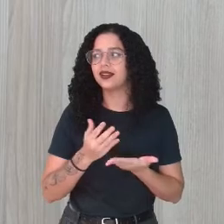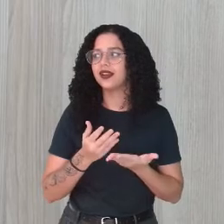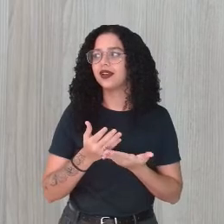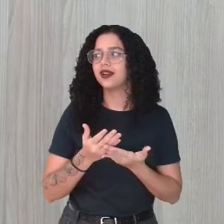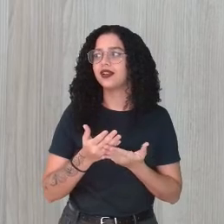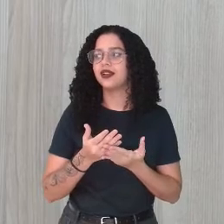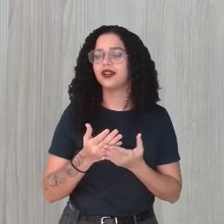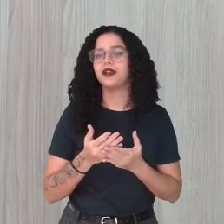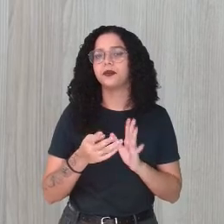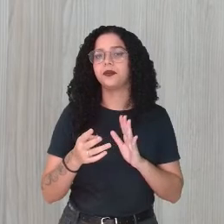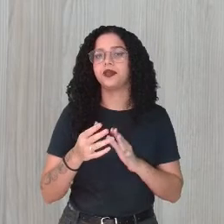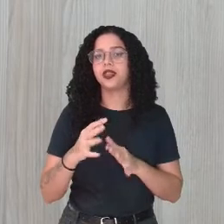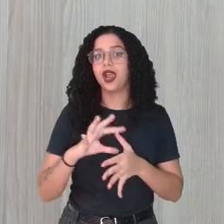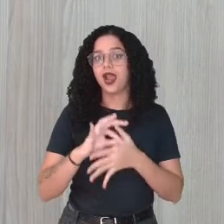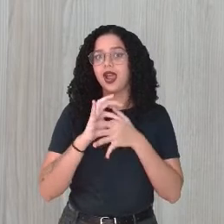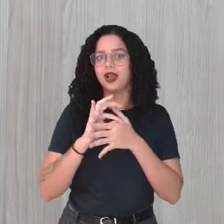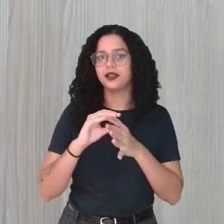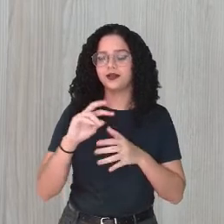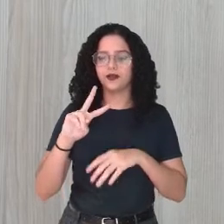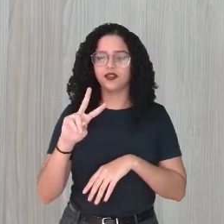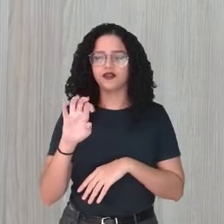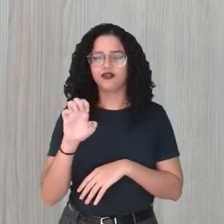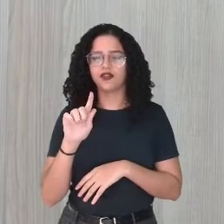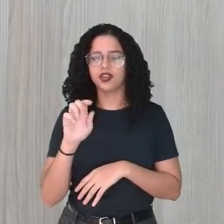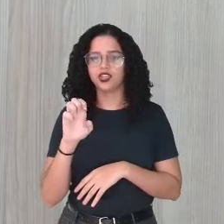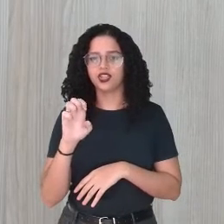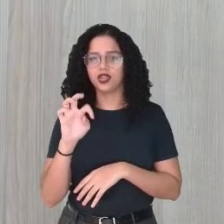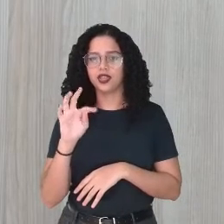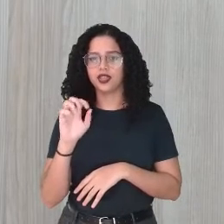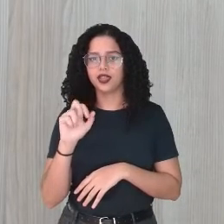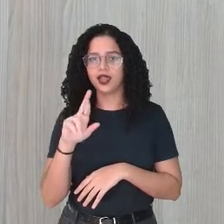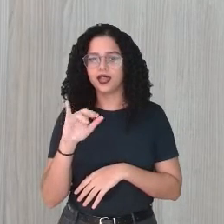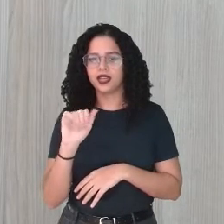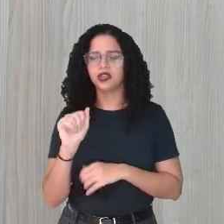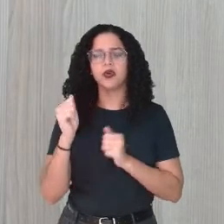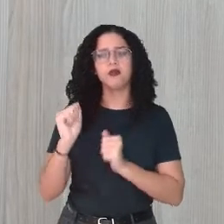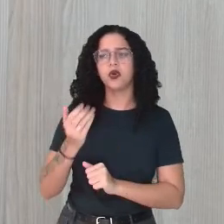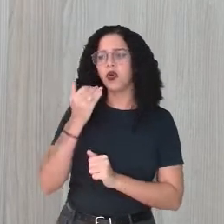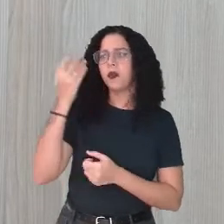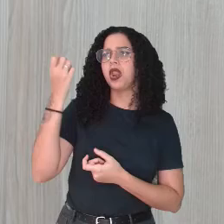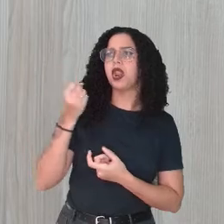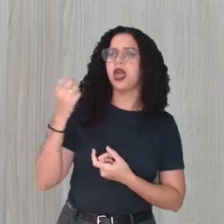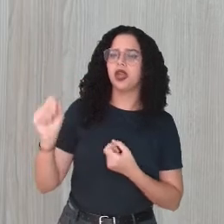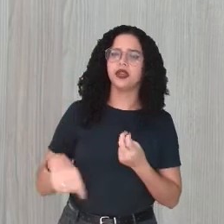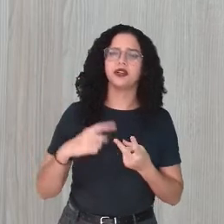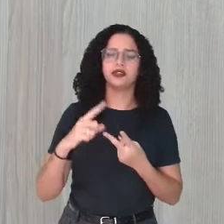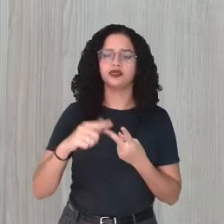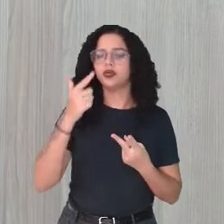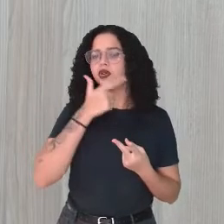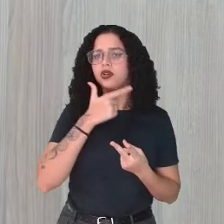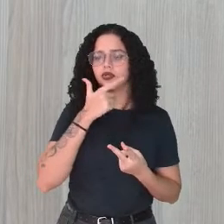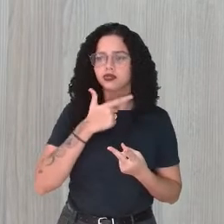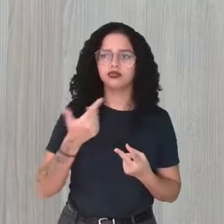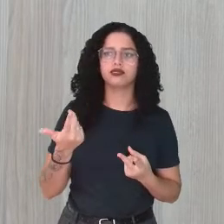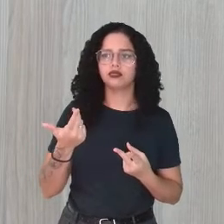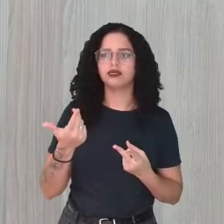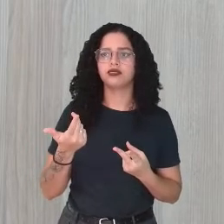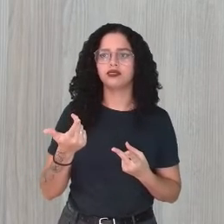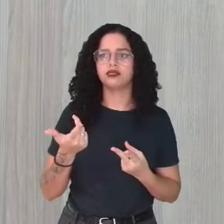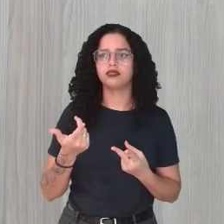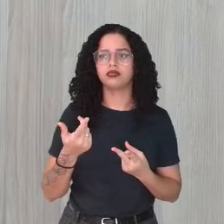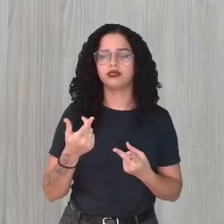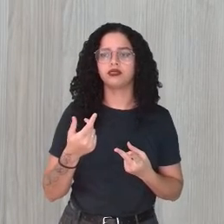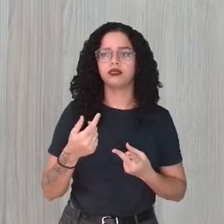derivado de origem animal, né? E o vegetariano, ele ainda pode comer um leite, né? O queijo, e então